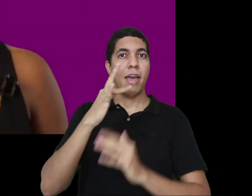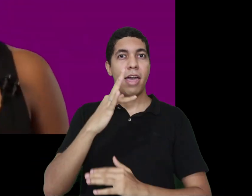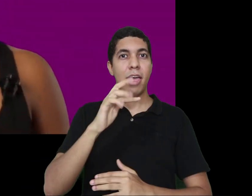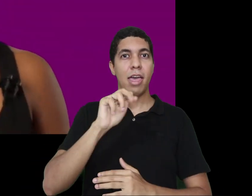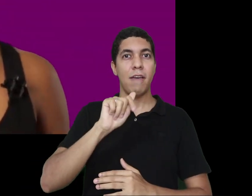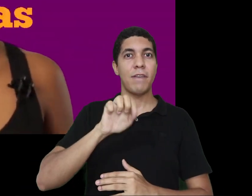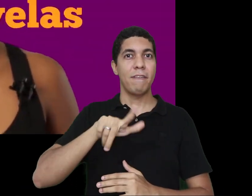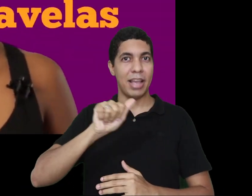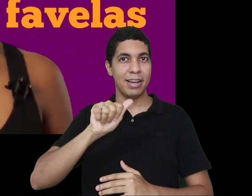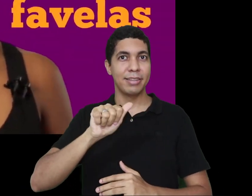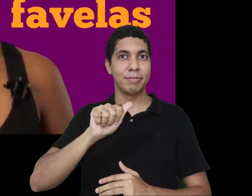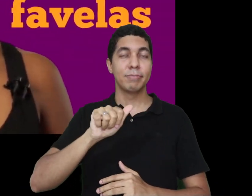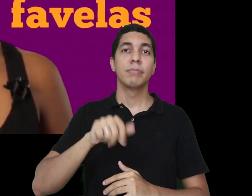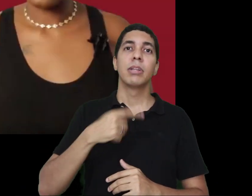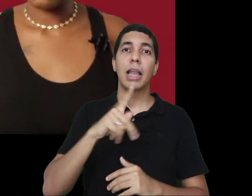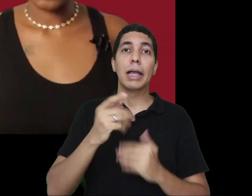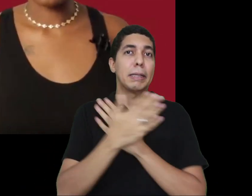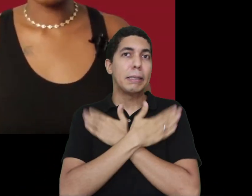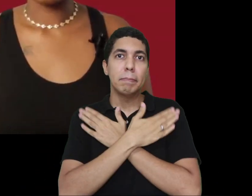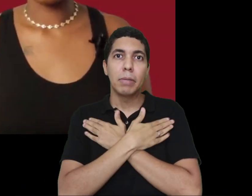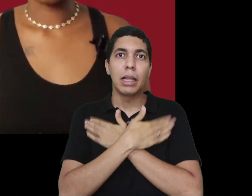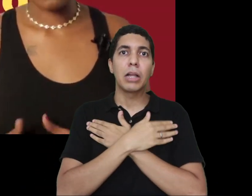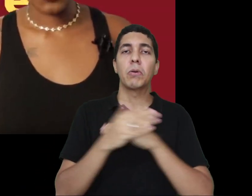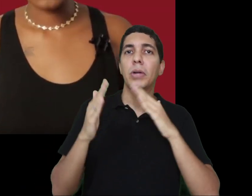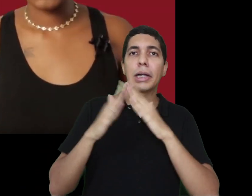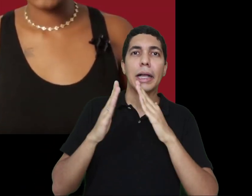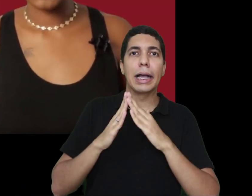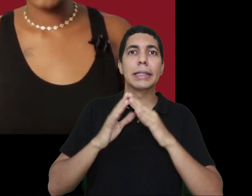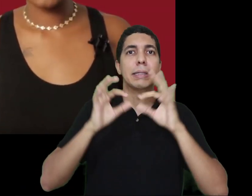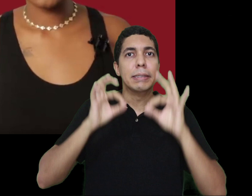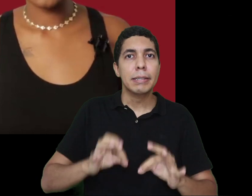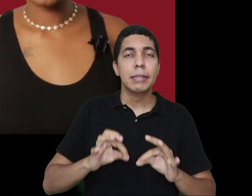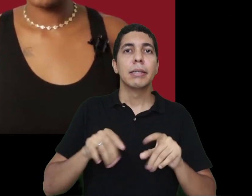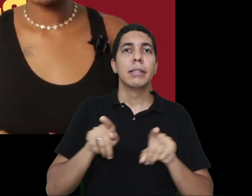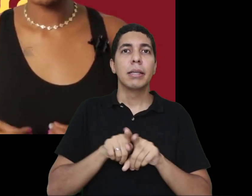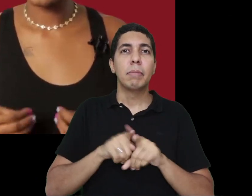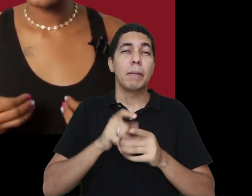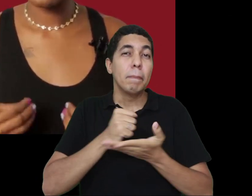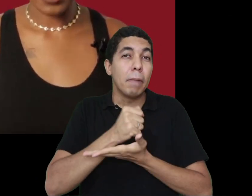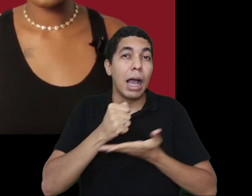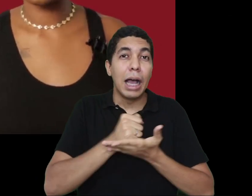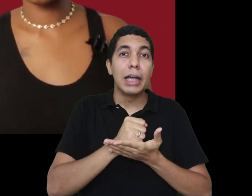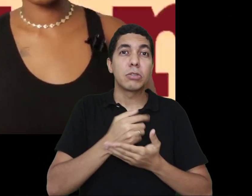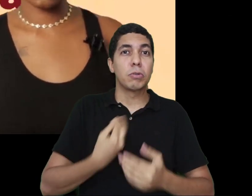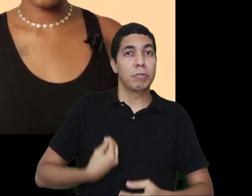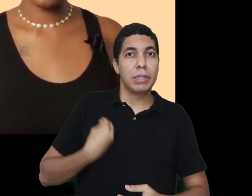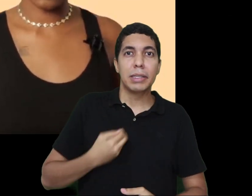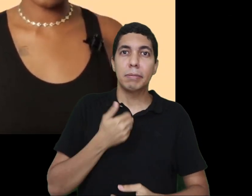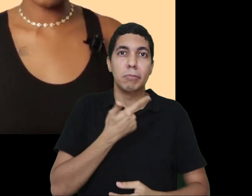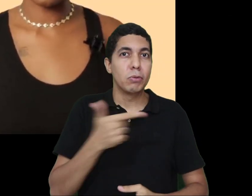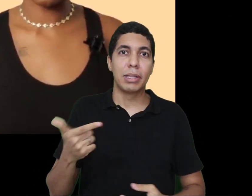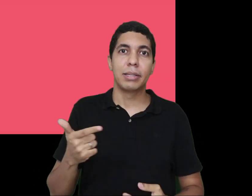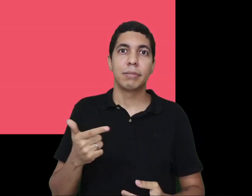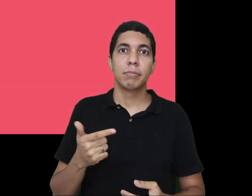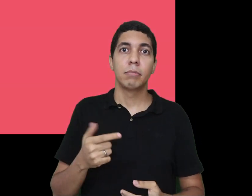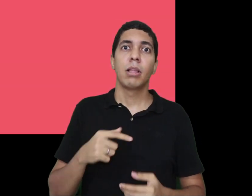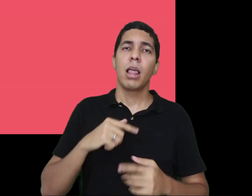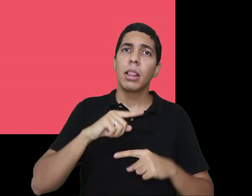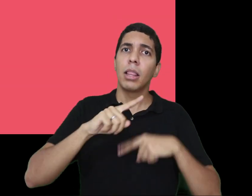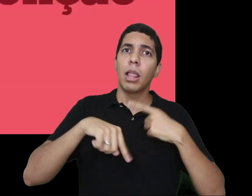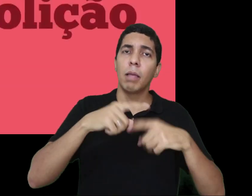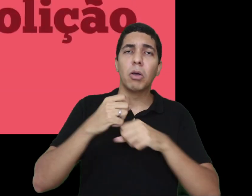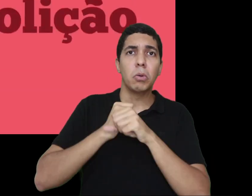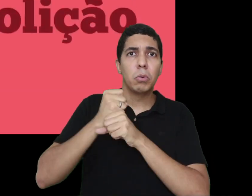os morros, formando as favelas, sem emprego, sem moradia digna e sem condições básicas de sobrevivência. E